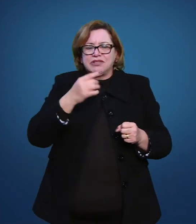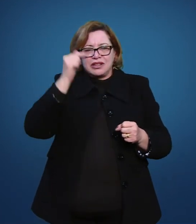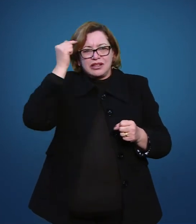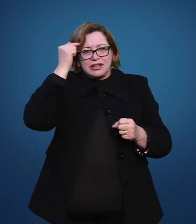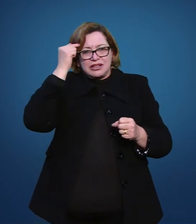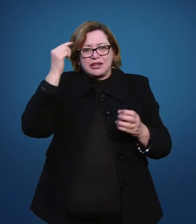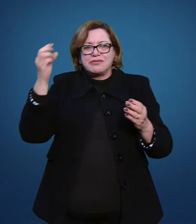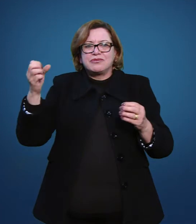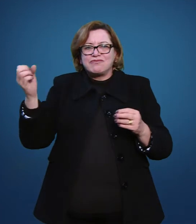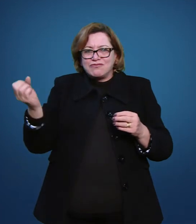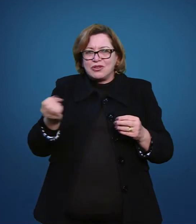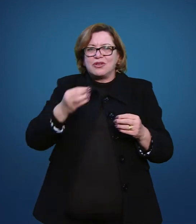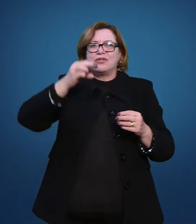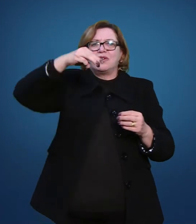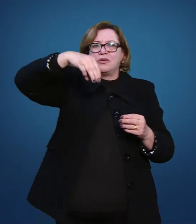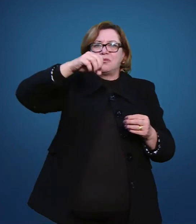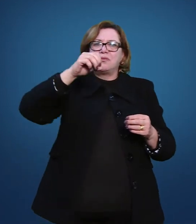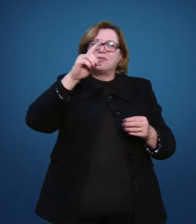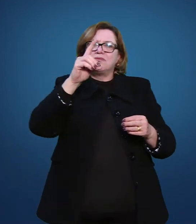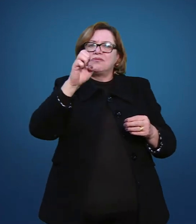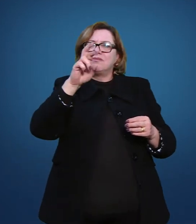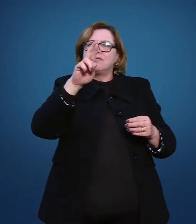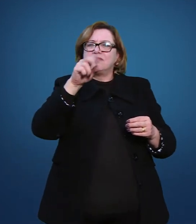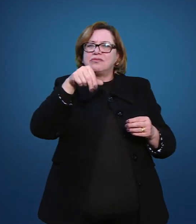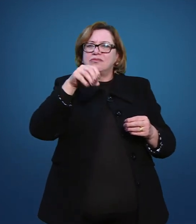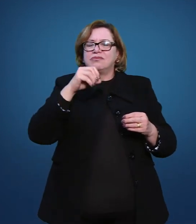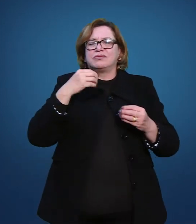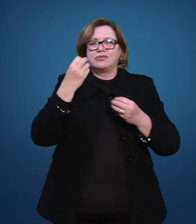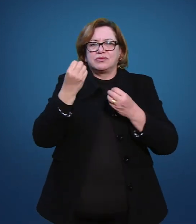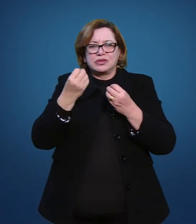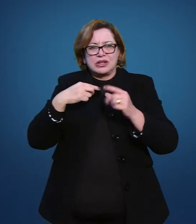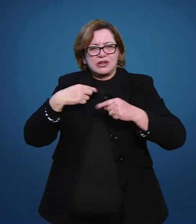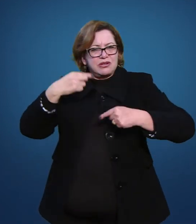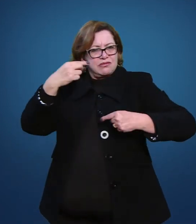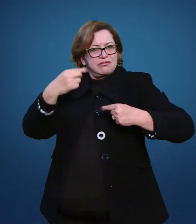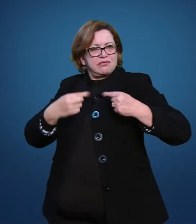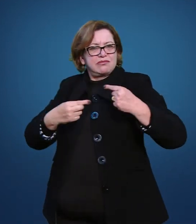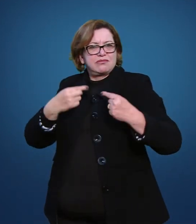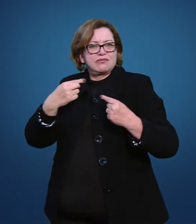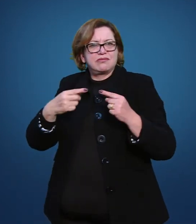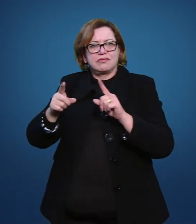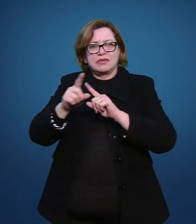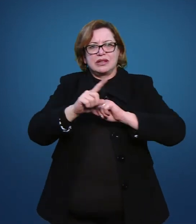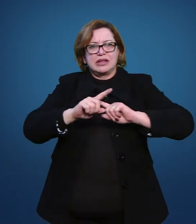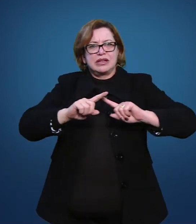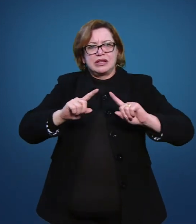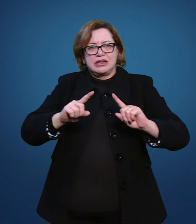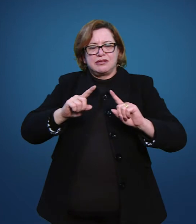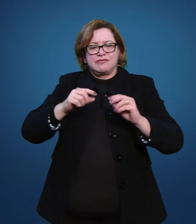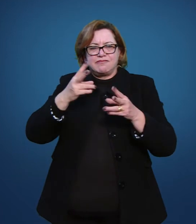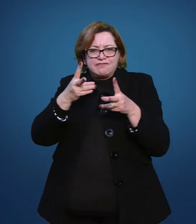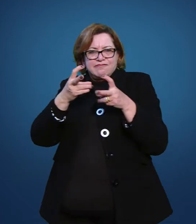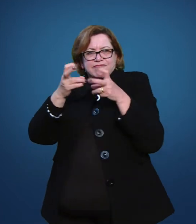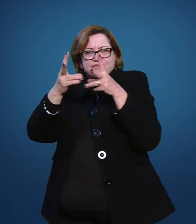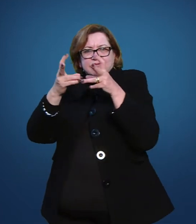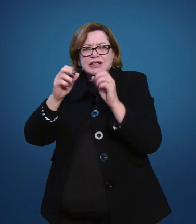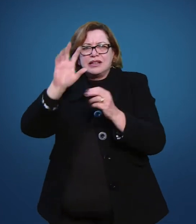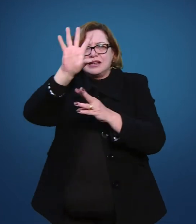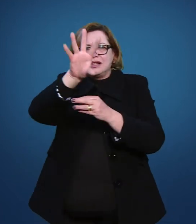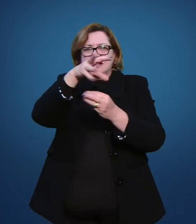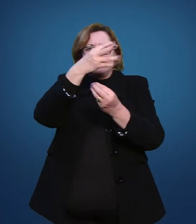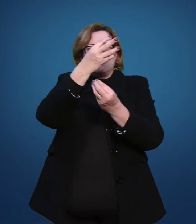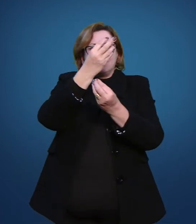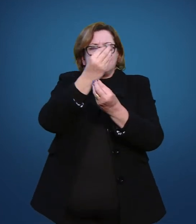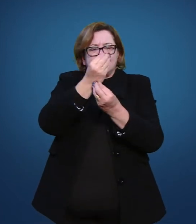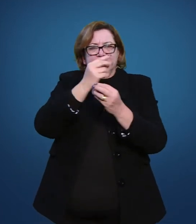arte moderna ou contemporânea, esses pontos dos discursos que não são muito bem interpretados, a arte enquanto